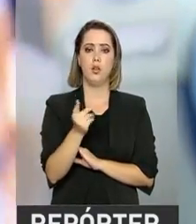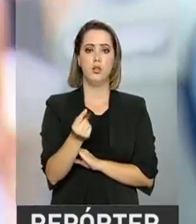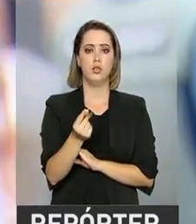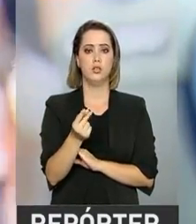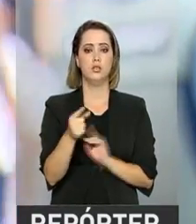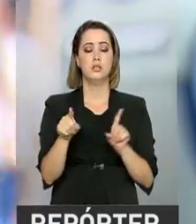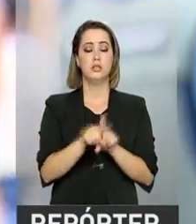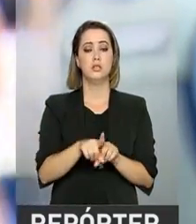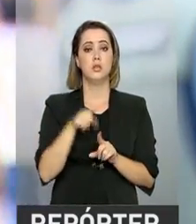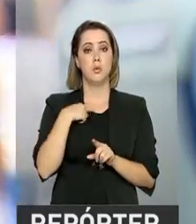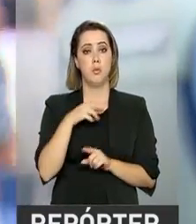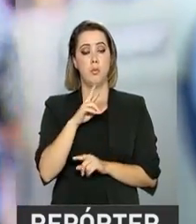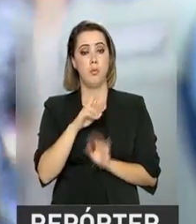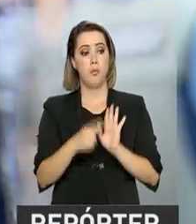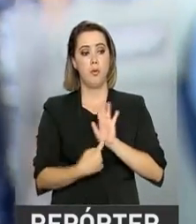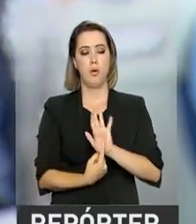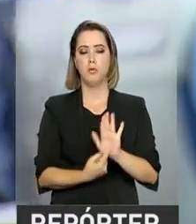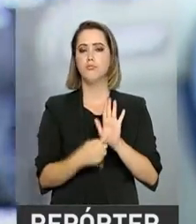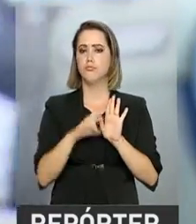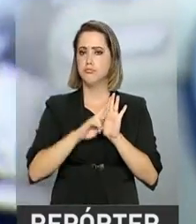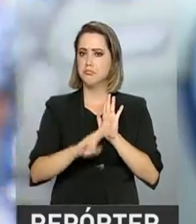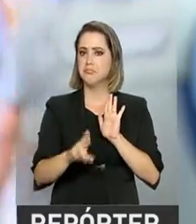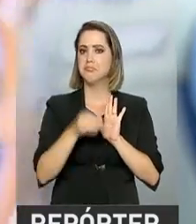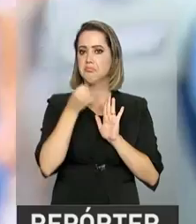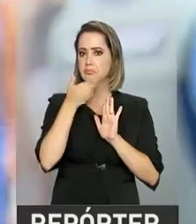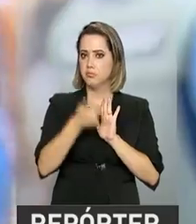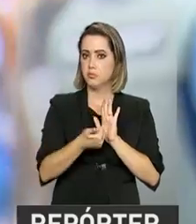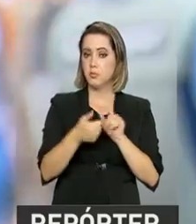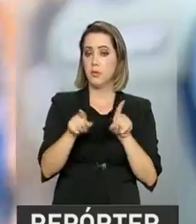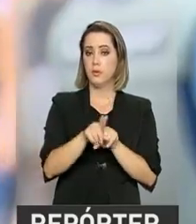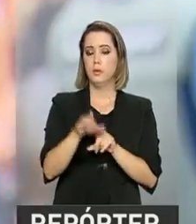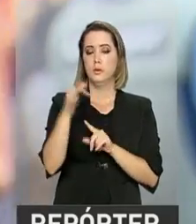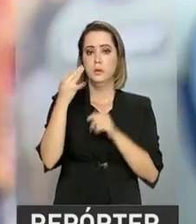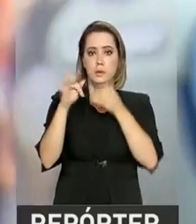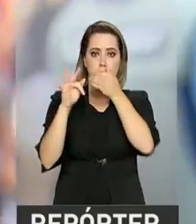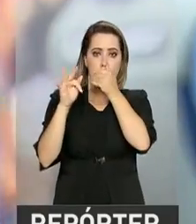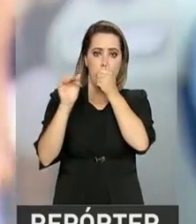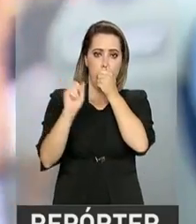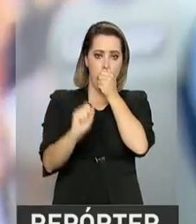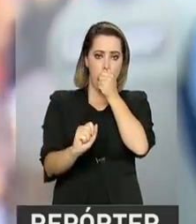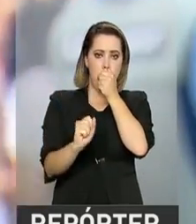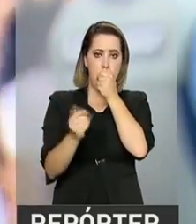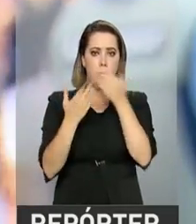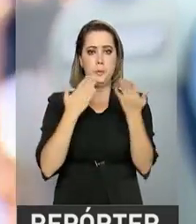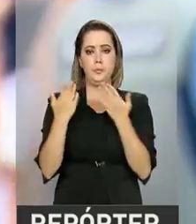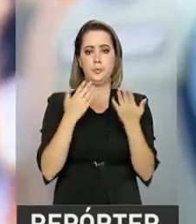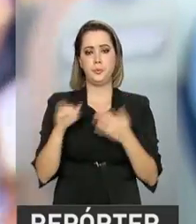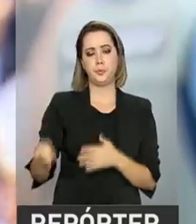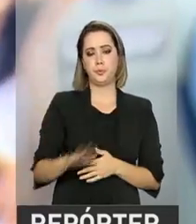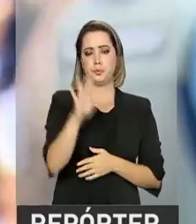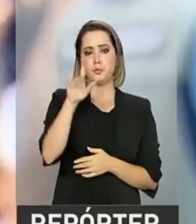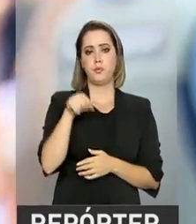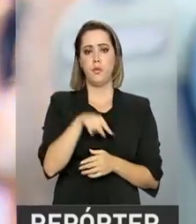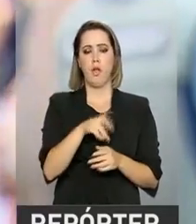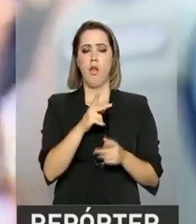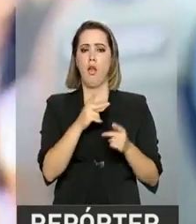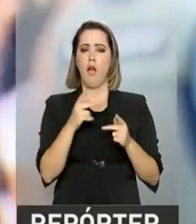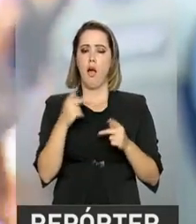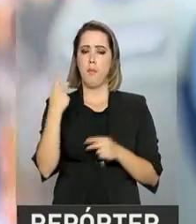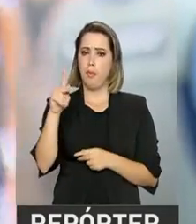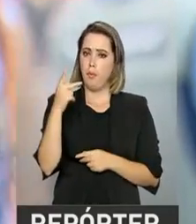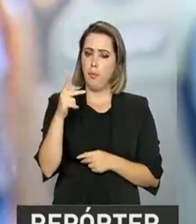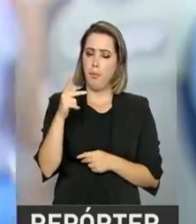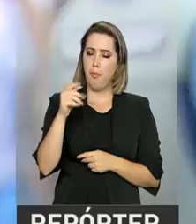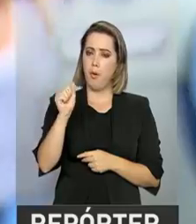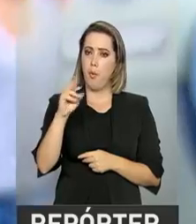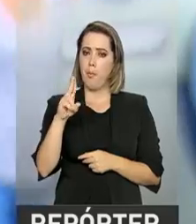mostrado resultados positivos em fevereiro a poupança rendeu mais que a inflação no acumulado de 12